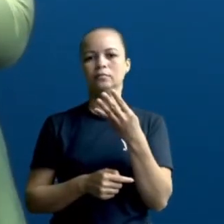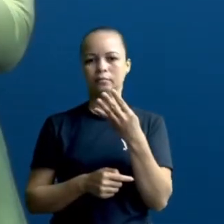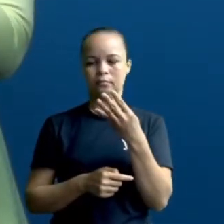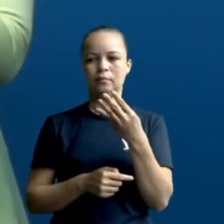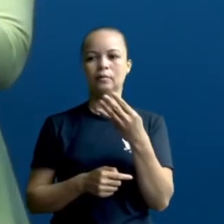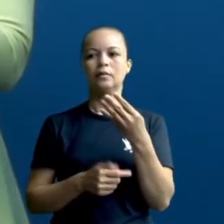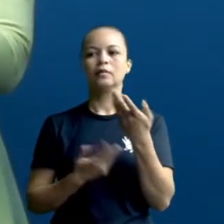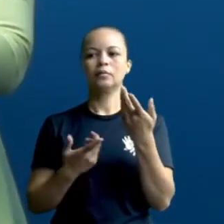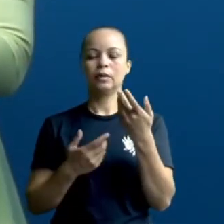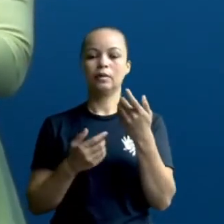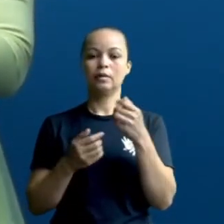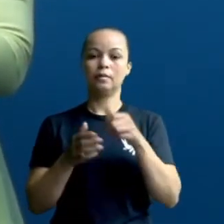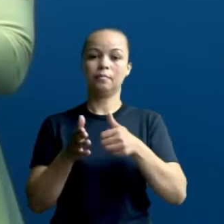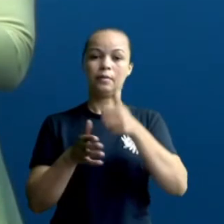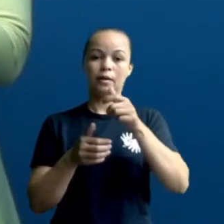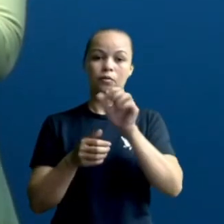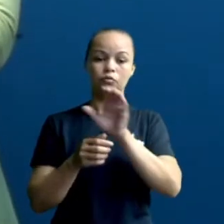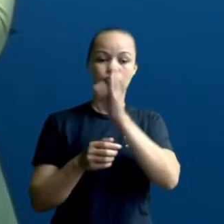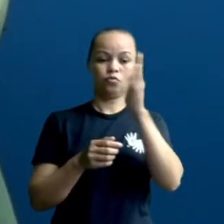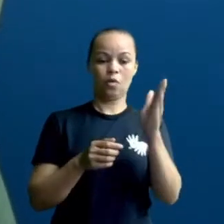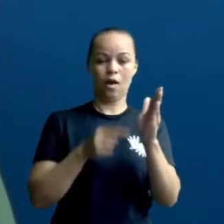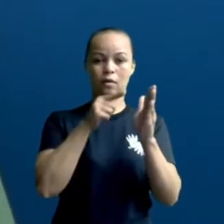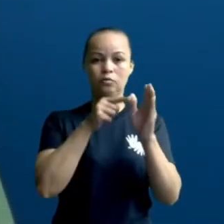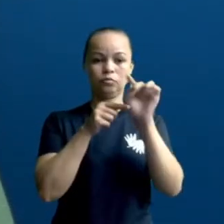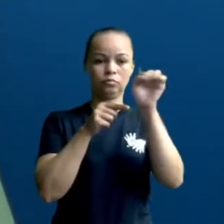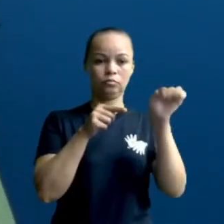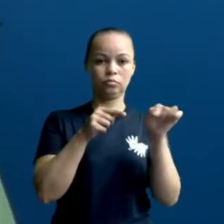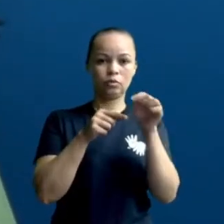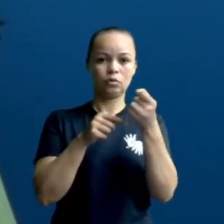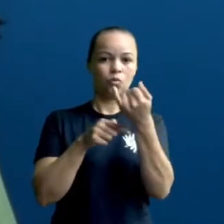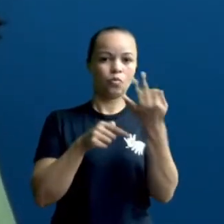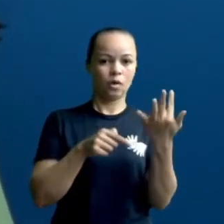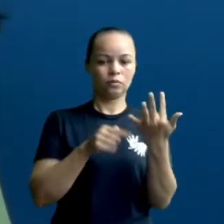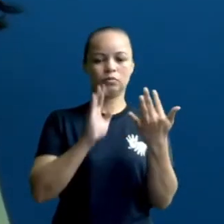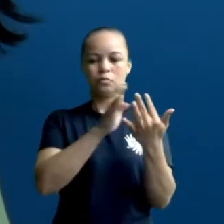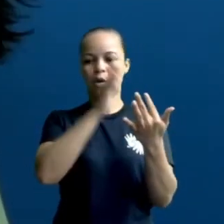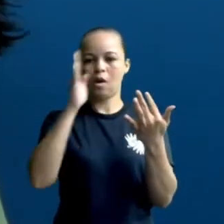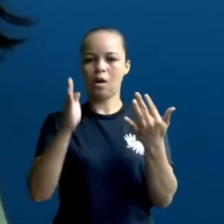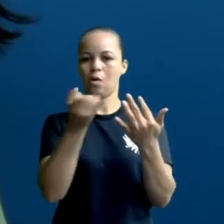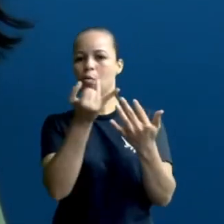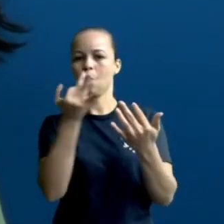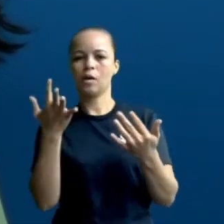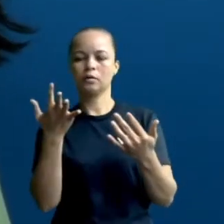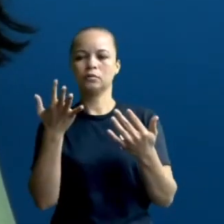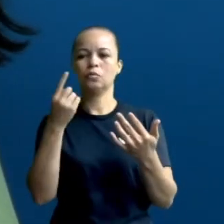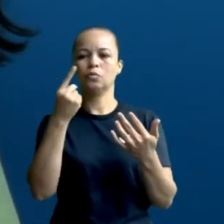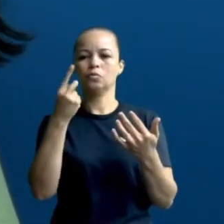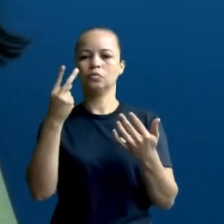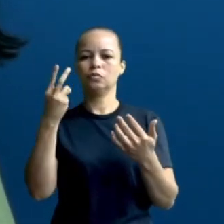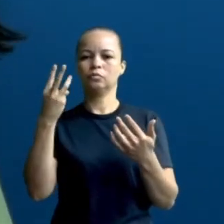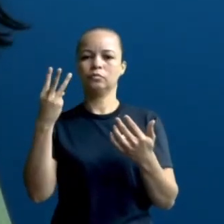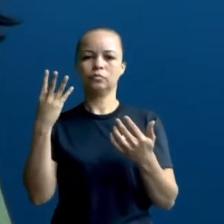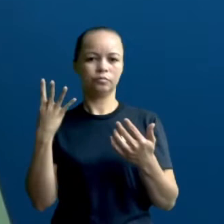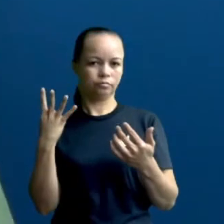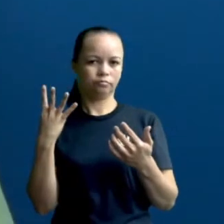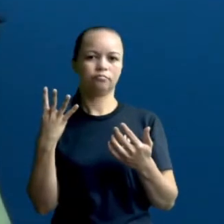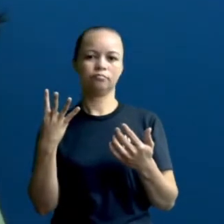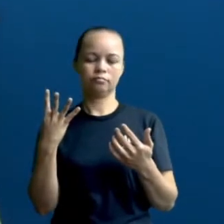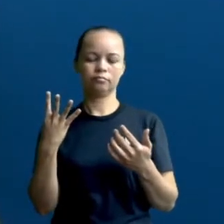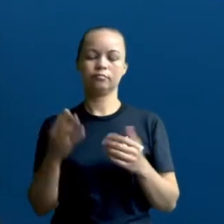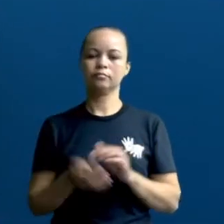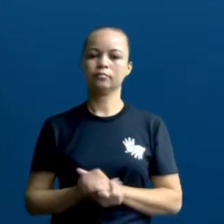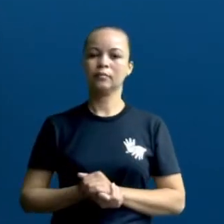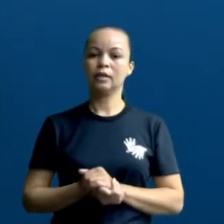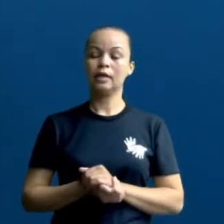contagem primeiro de um lado, depois eu faço a contagem do outro. 1, 2, 3, 4.